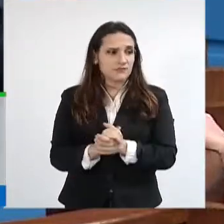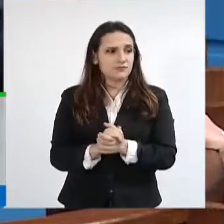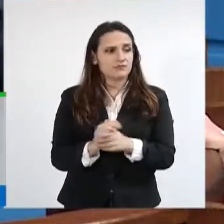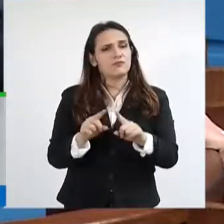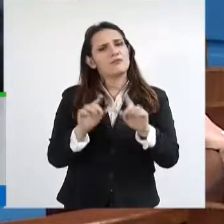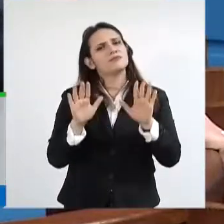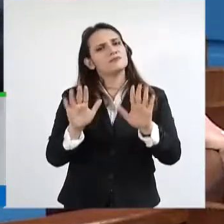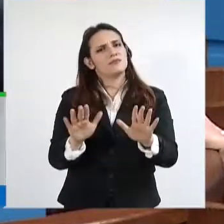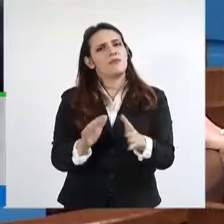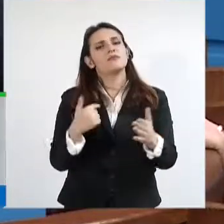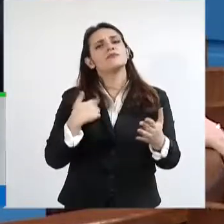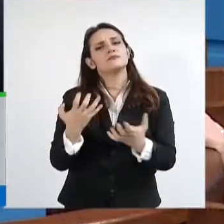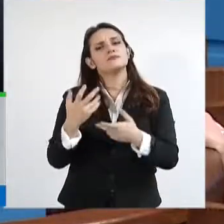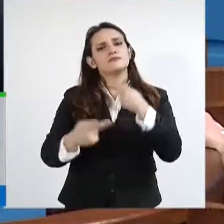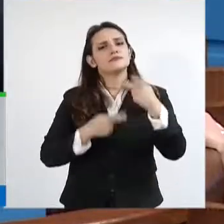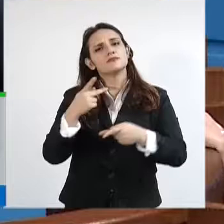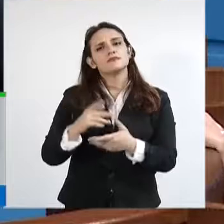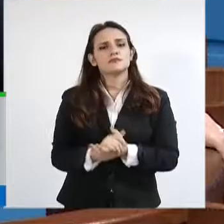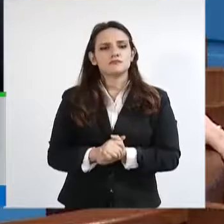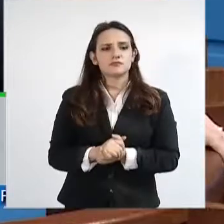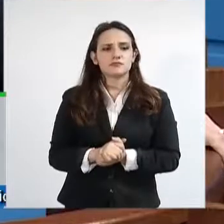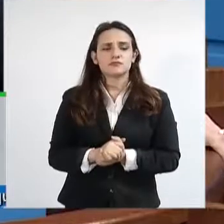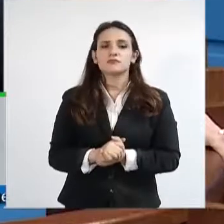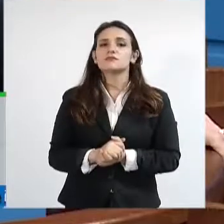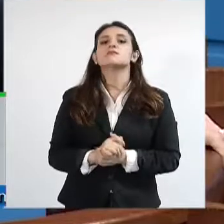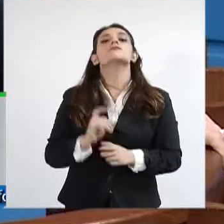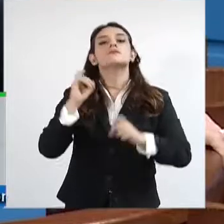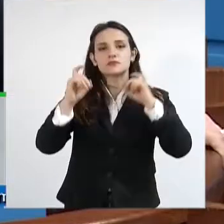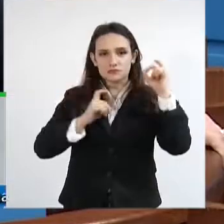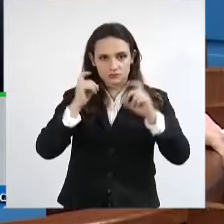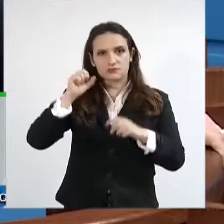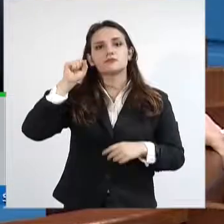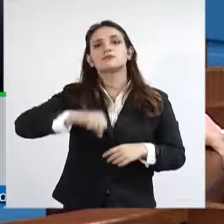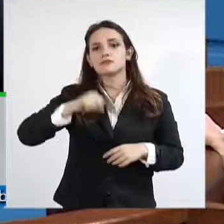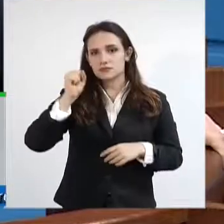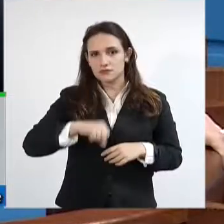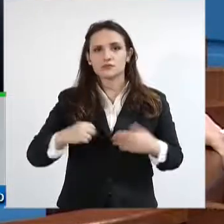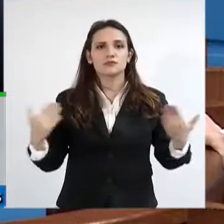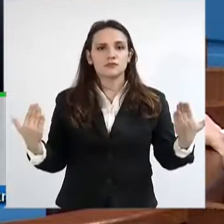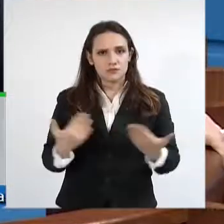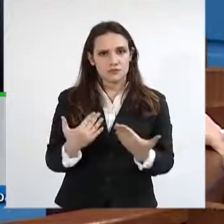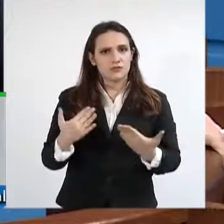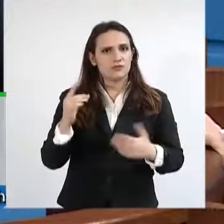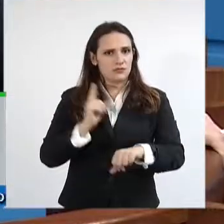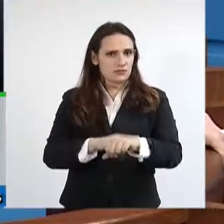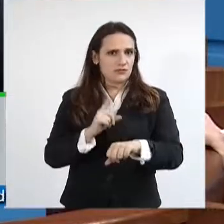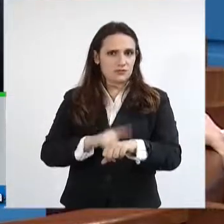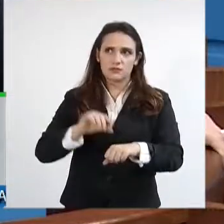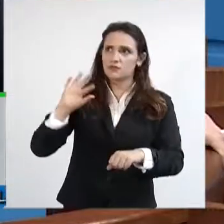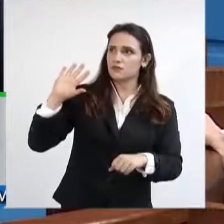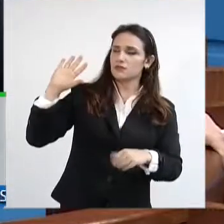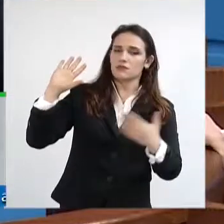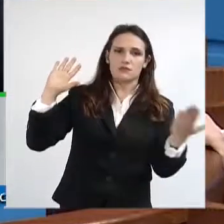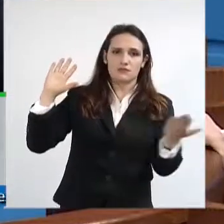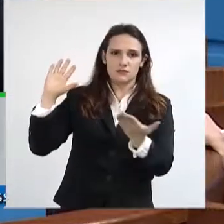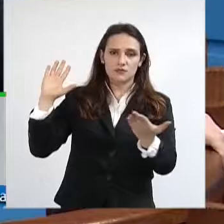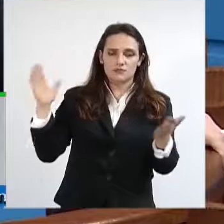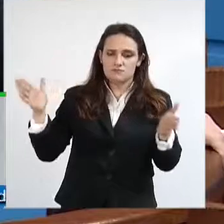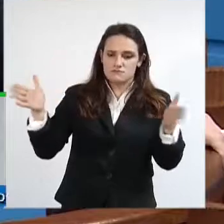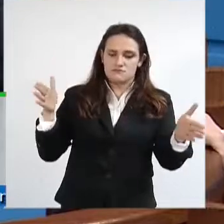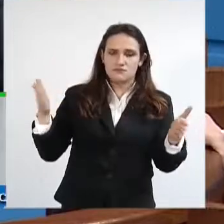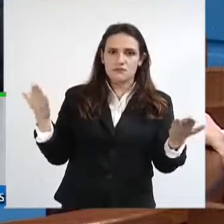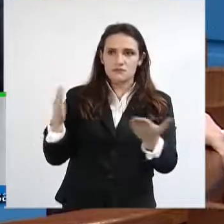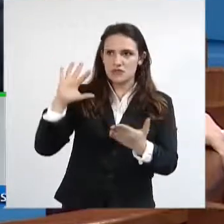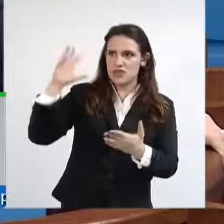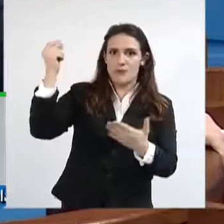Mas eu queria dizer que é preocupante a situação que nós vivemos no nosso país,